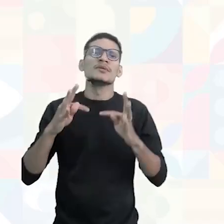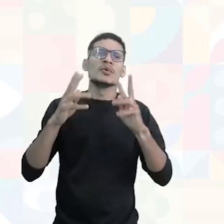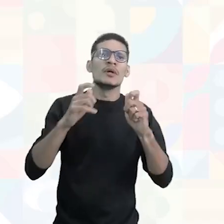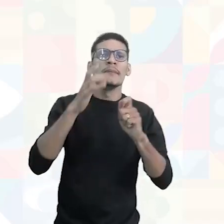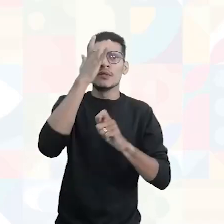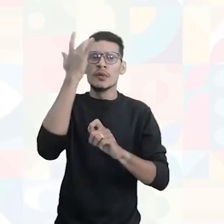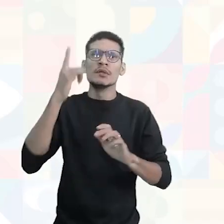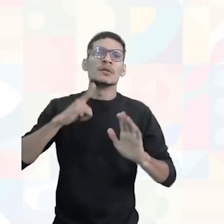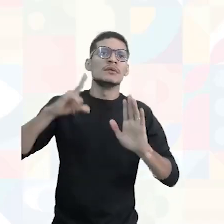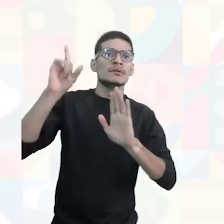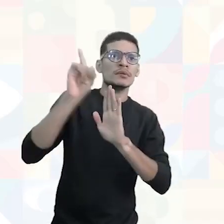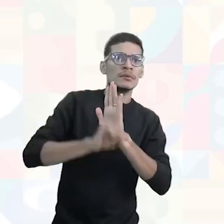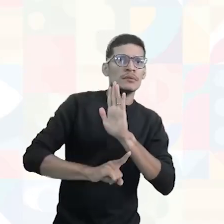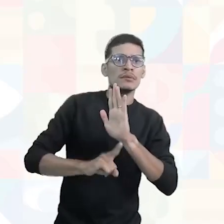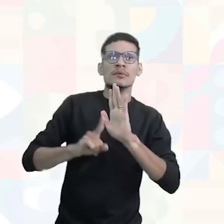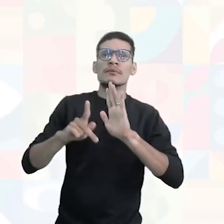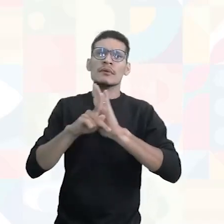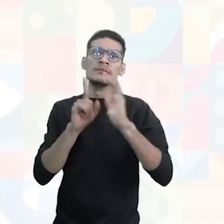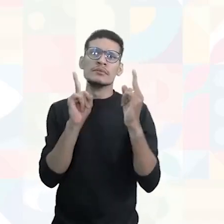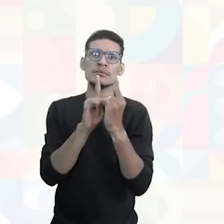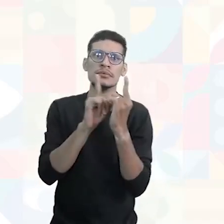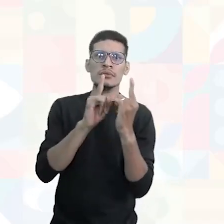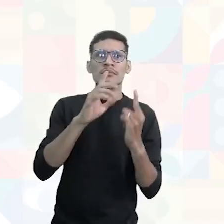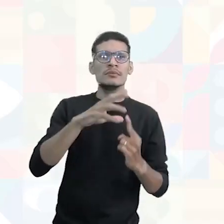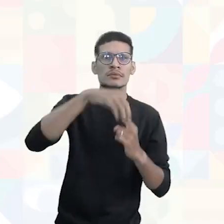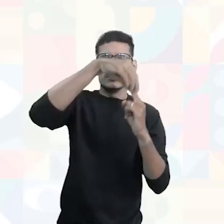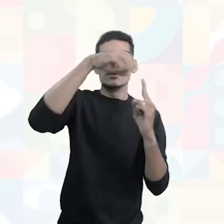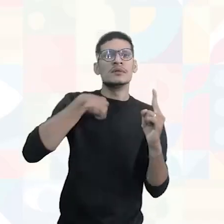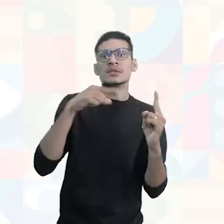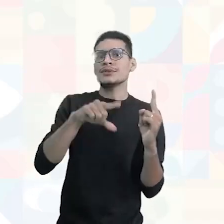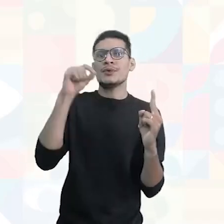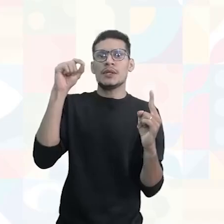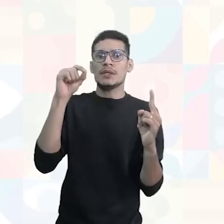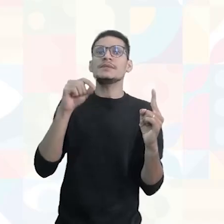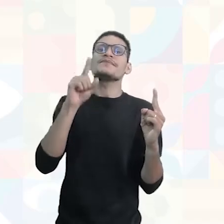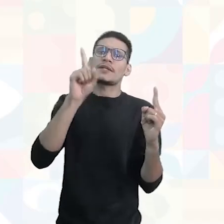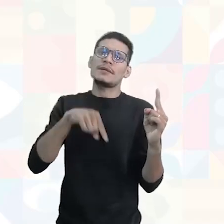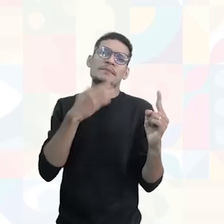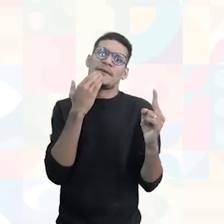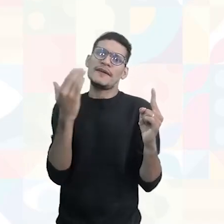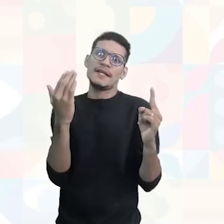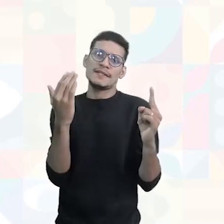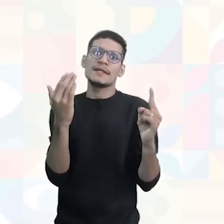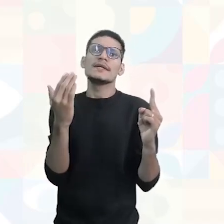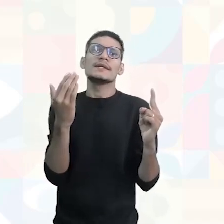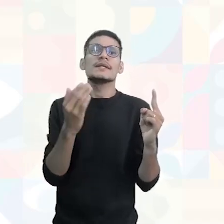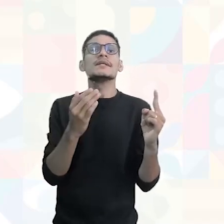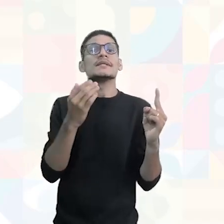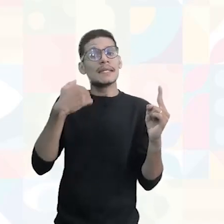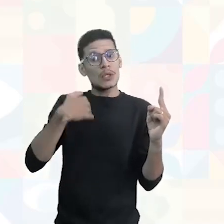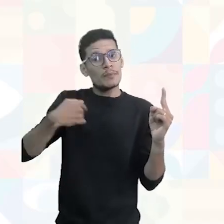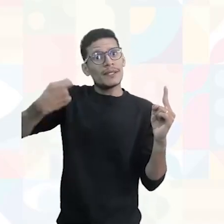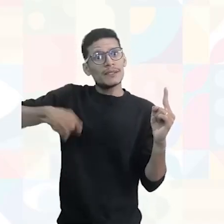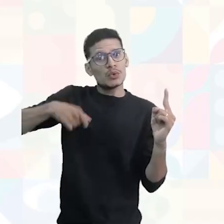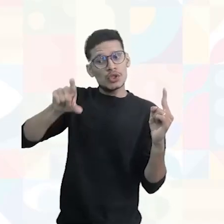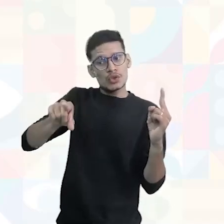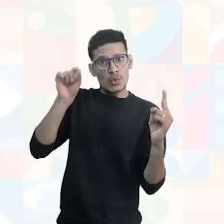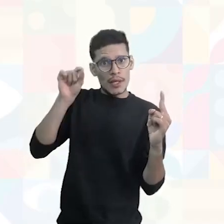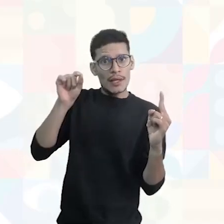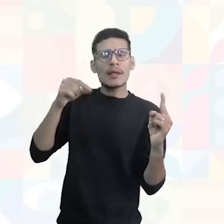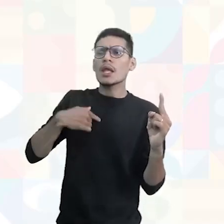direito ao atendimento prioritário, eu vou ter que escolher. E quando eu tiver que escolher, né, aquele que